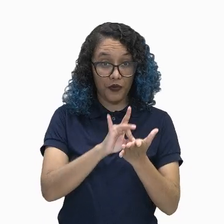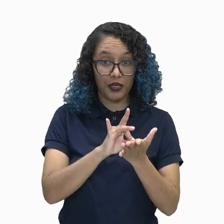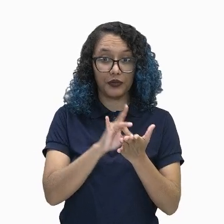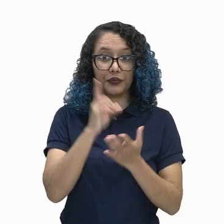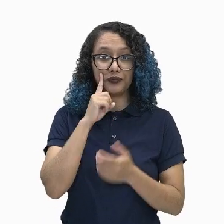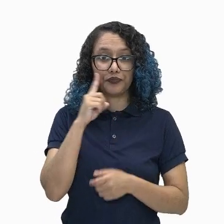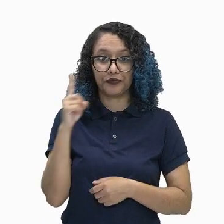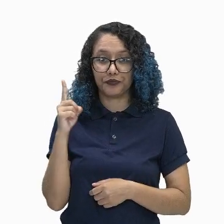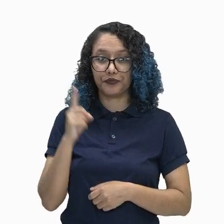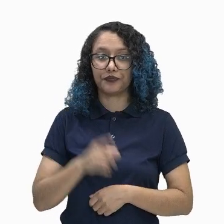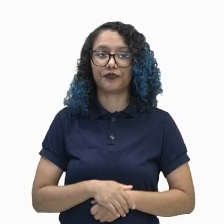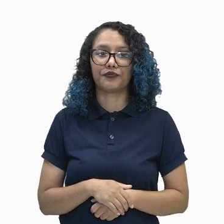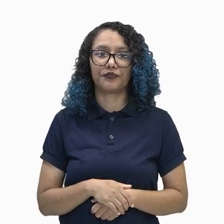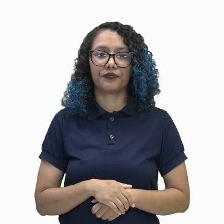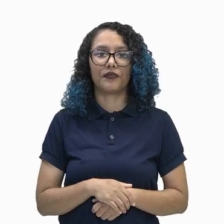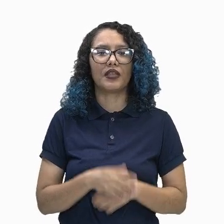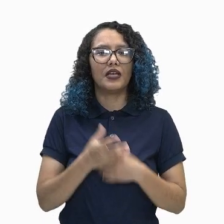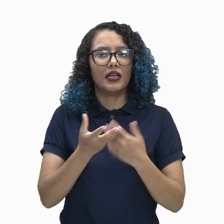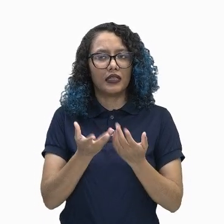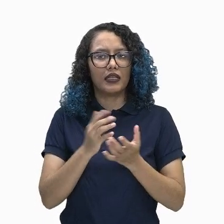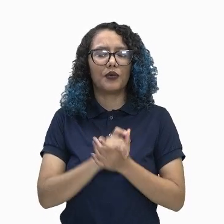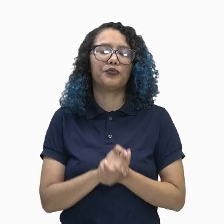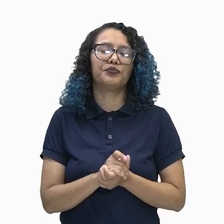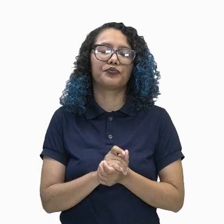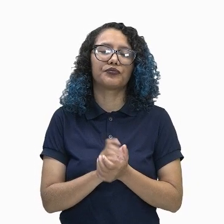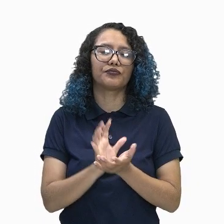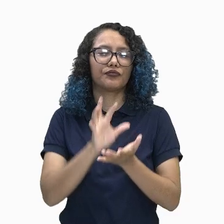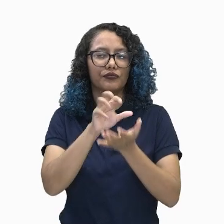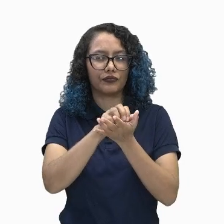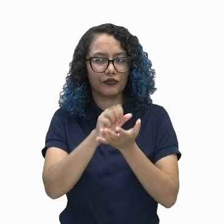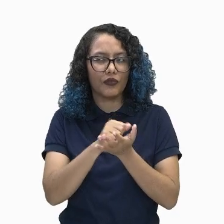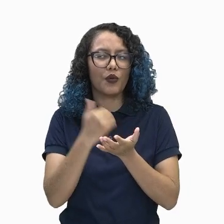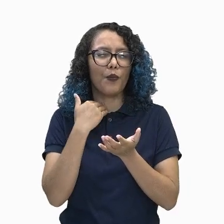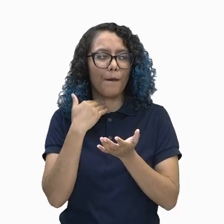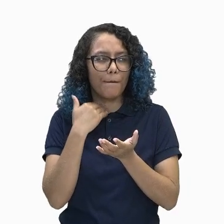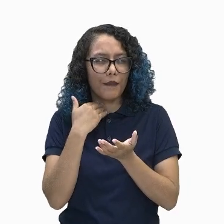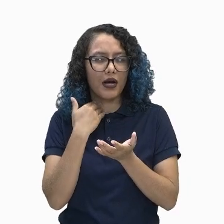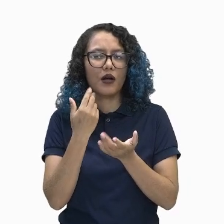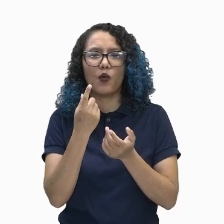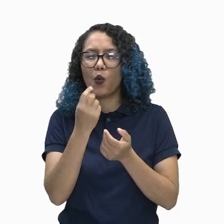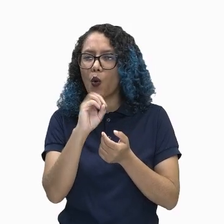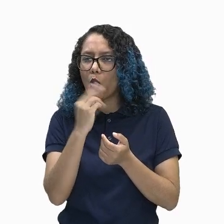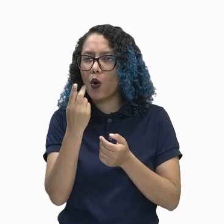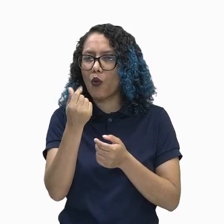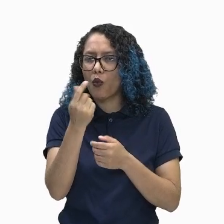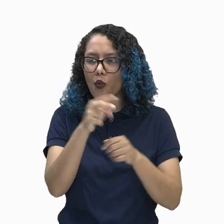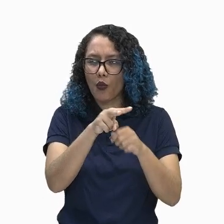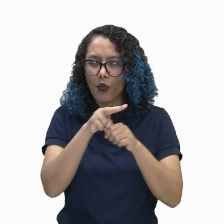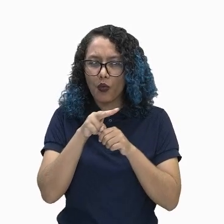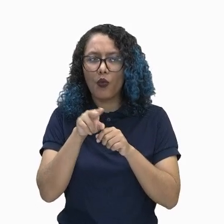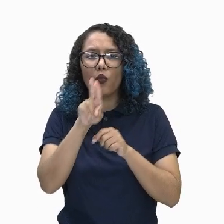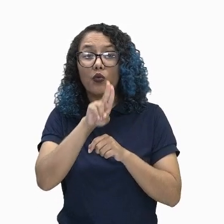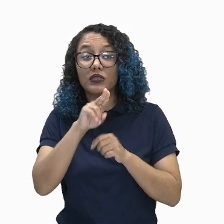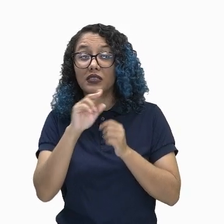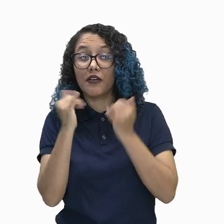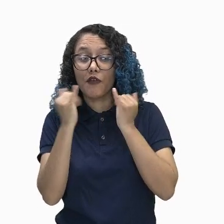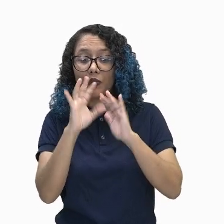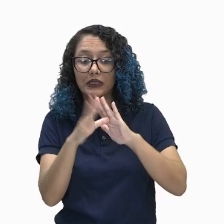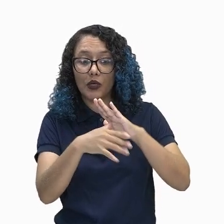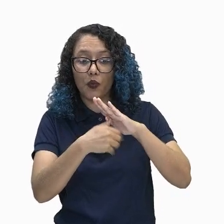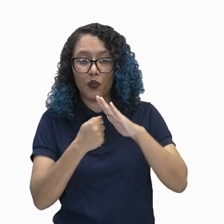já mencionamos, casos de abertura de contas bancárias ou realização de empréstimos usando os dados pessoais roubados têm